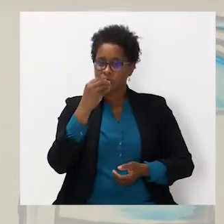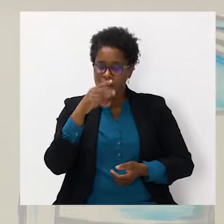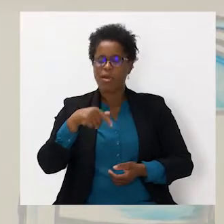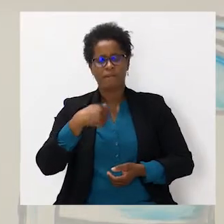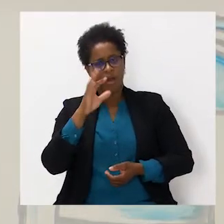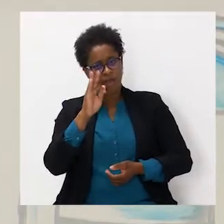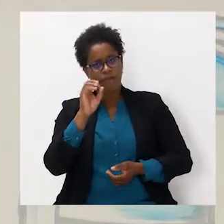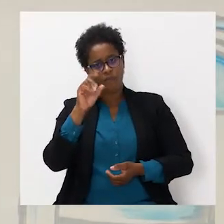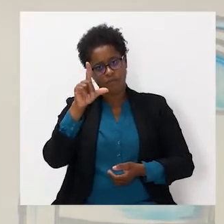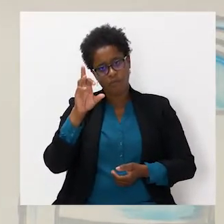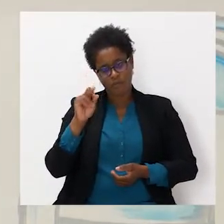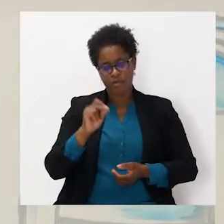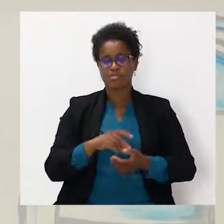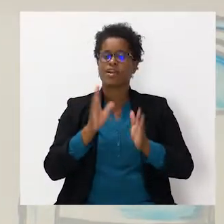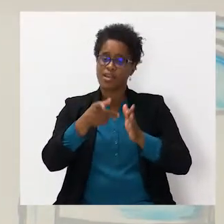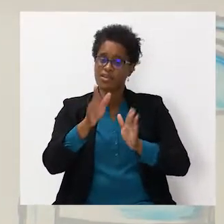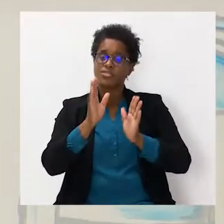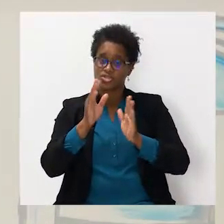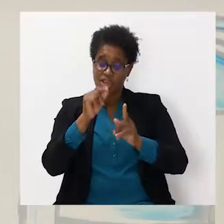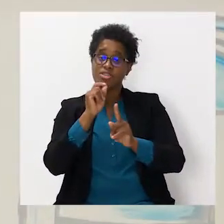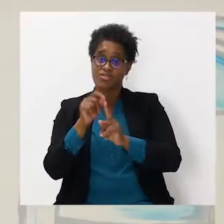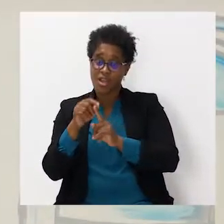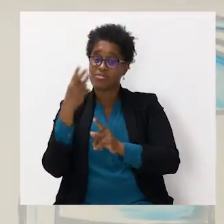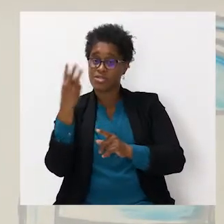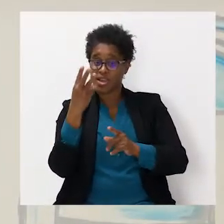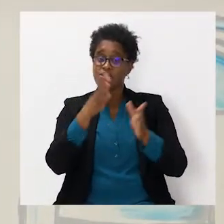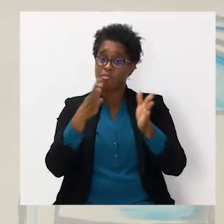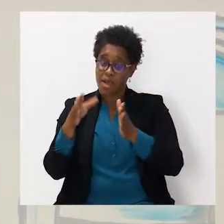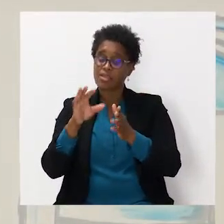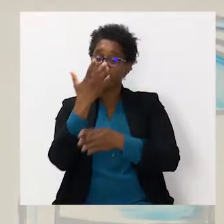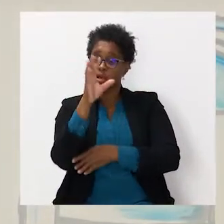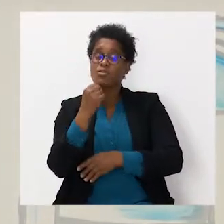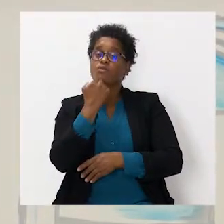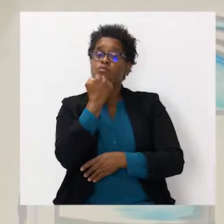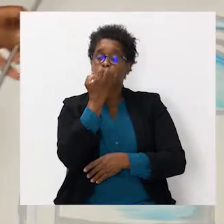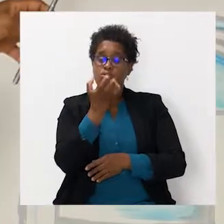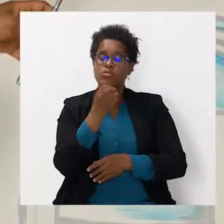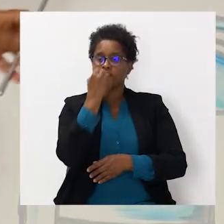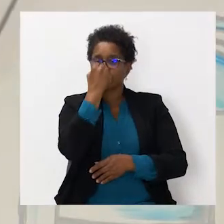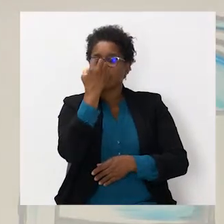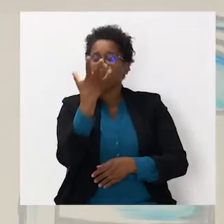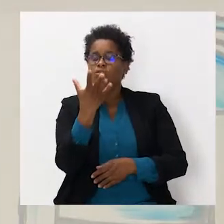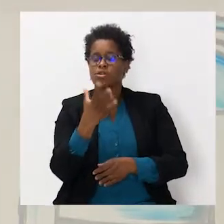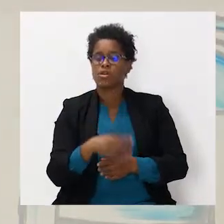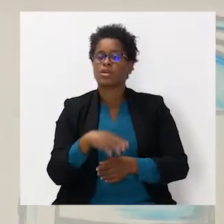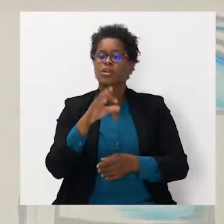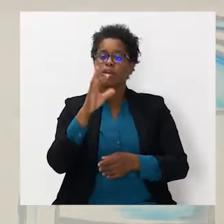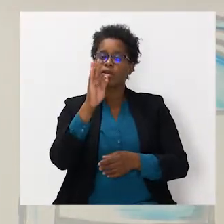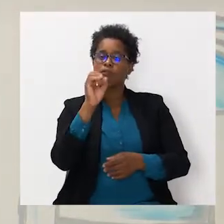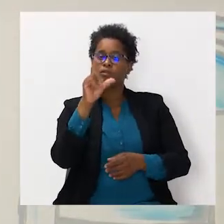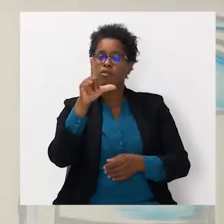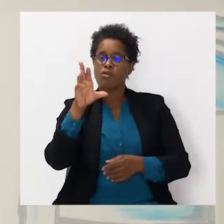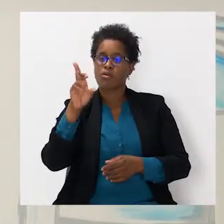Então, aqui já identificamos 3 partes das plantas. Fruto, depois flor e folhas. Faltam